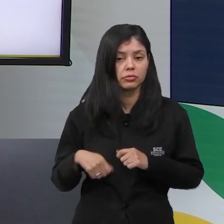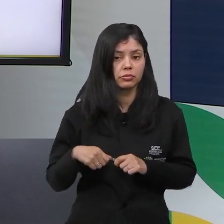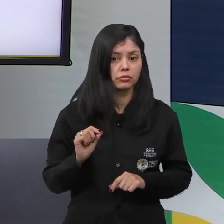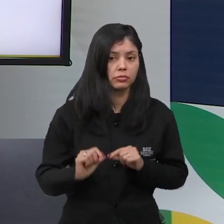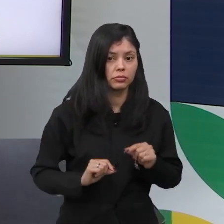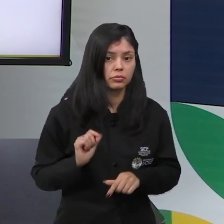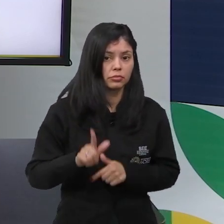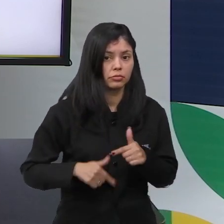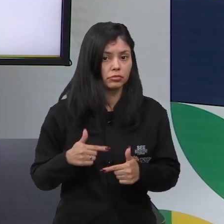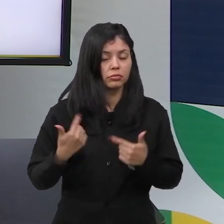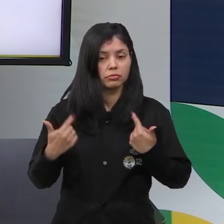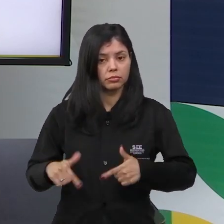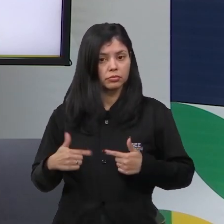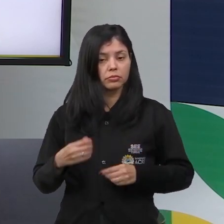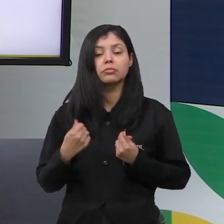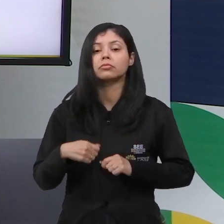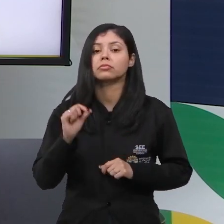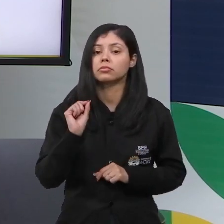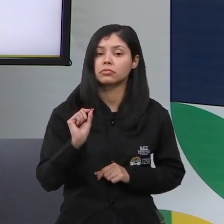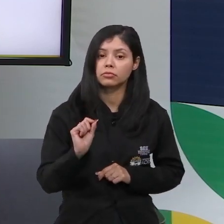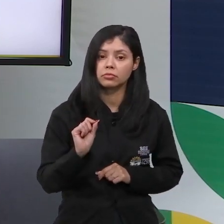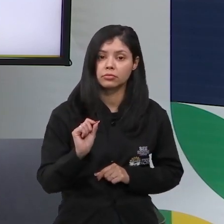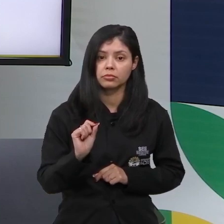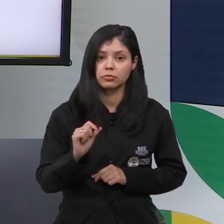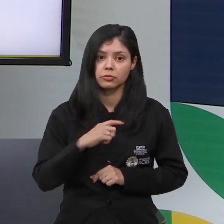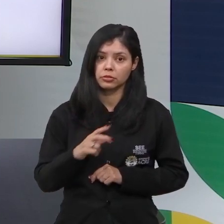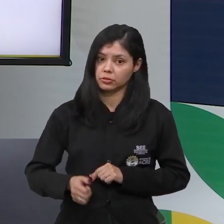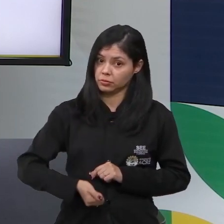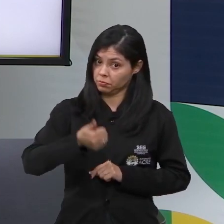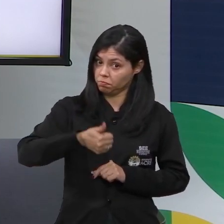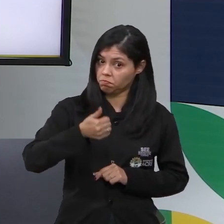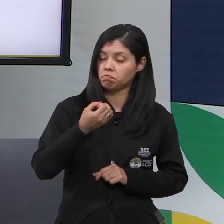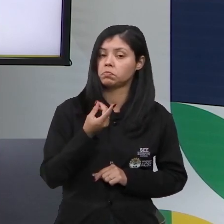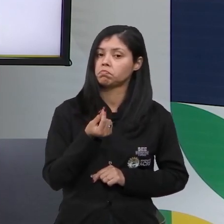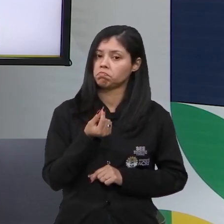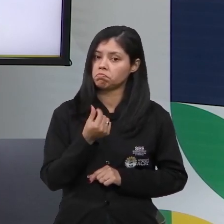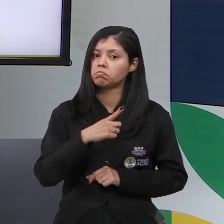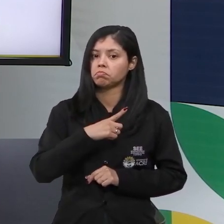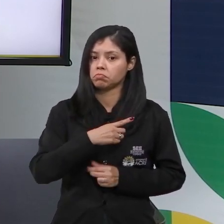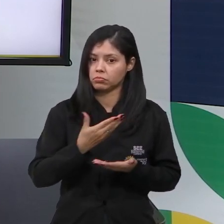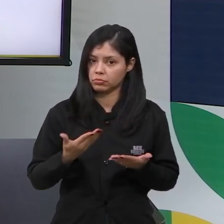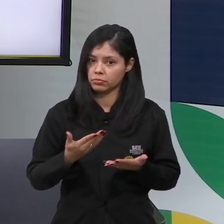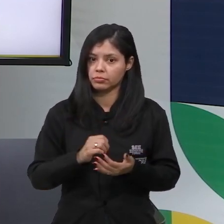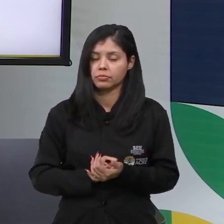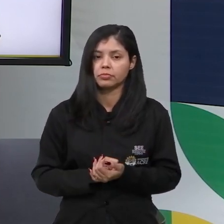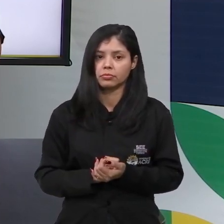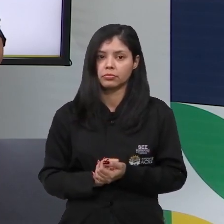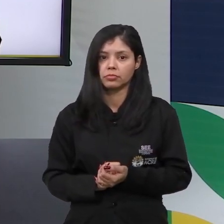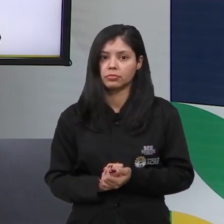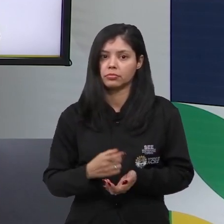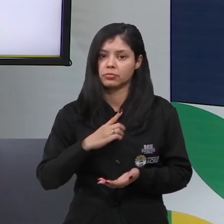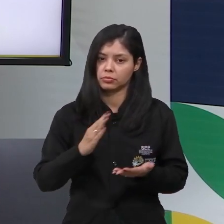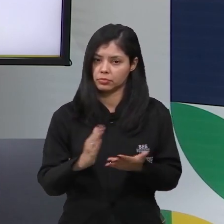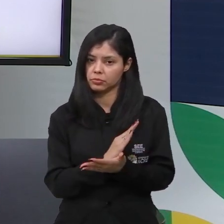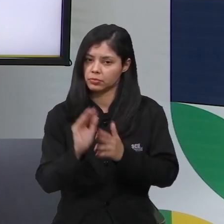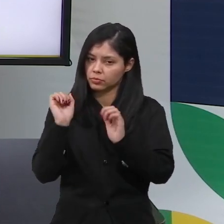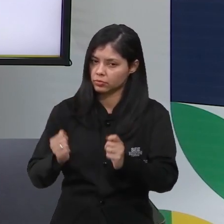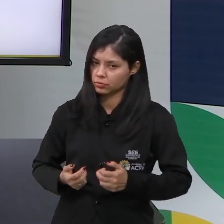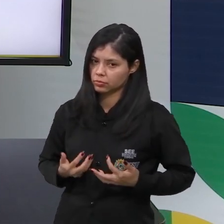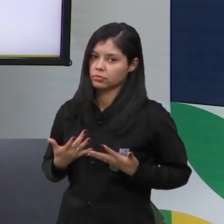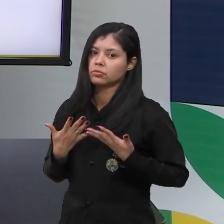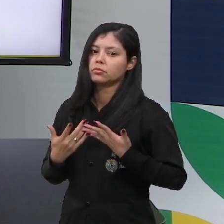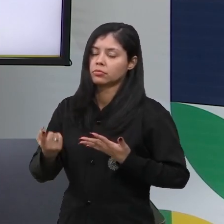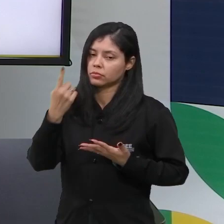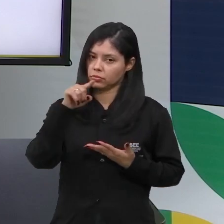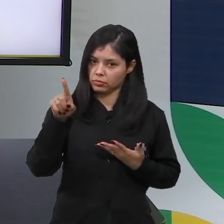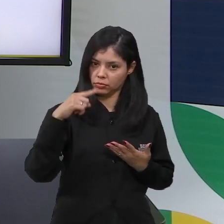Guiana, trabalhar lá, tem que ser o quê? Muito vantajoso economicamente, não é? Eu tenho que ter algo que me motive a ir para